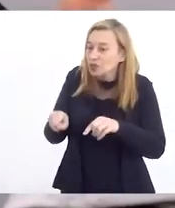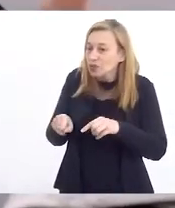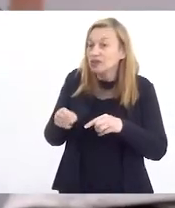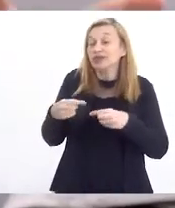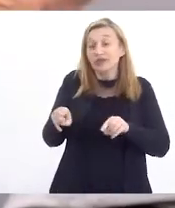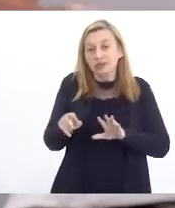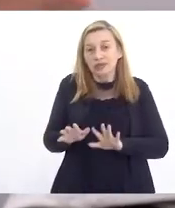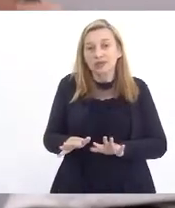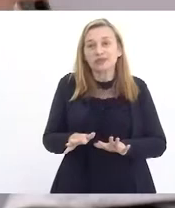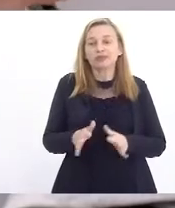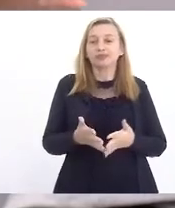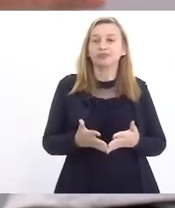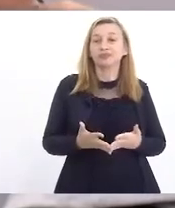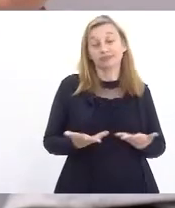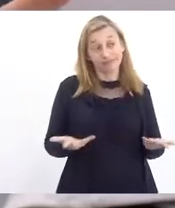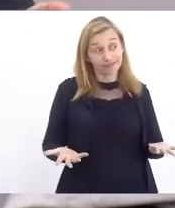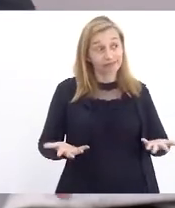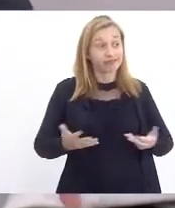a gente